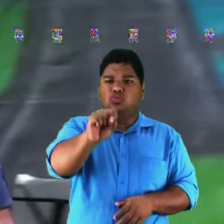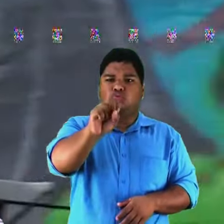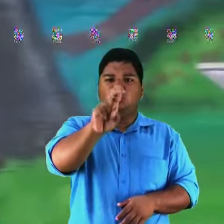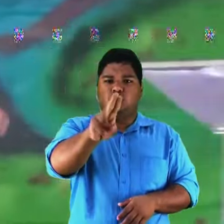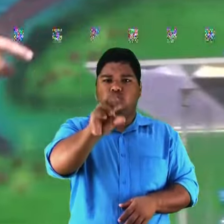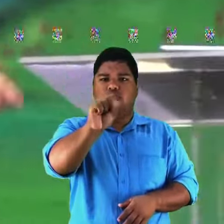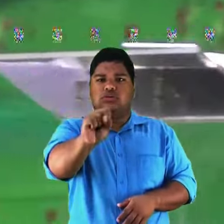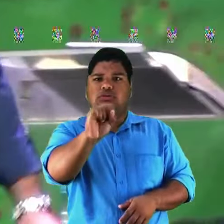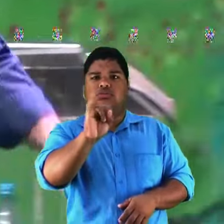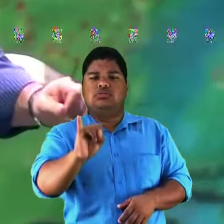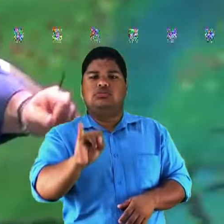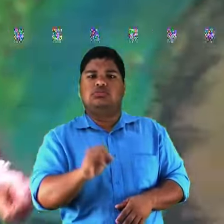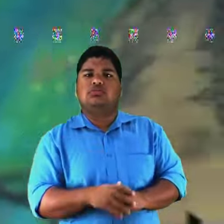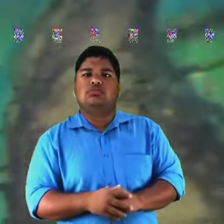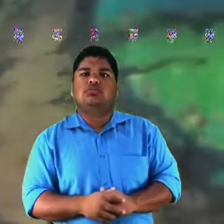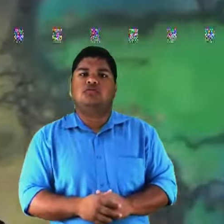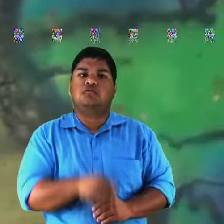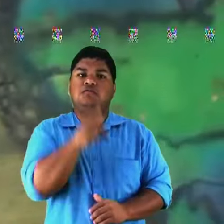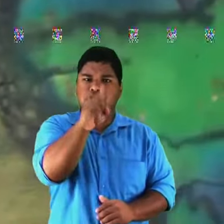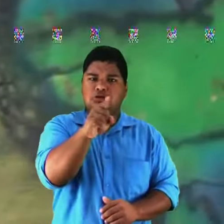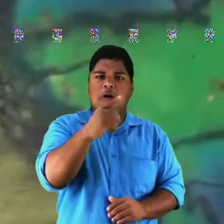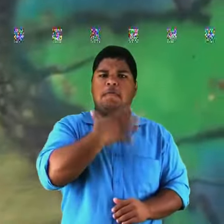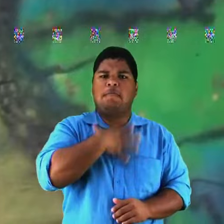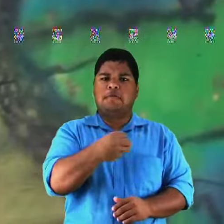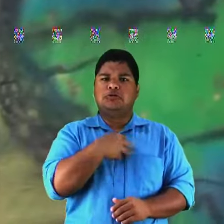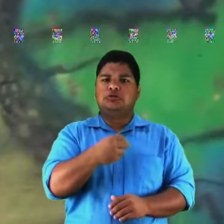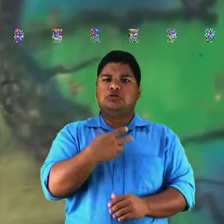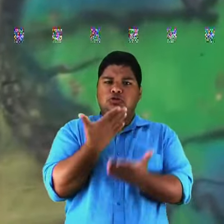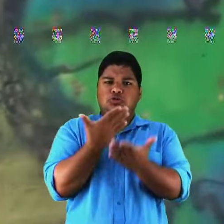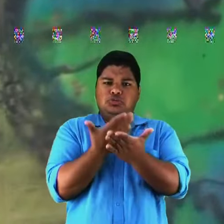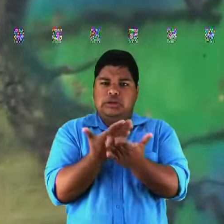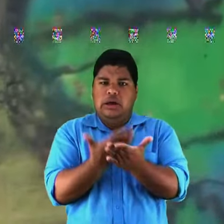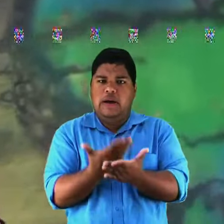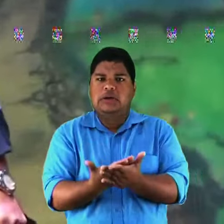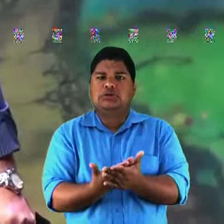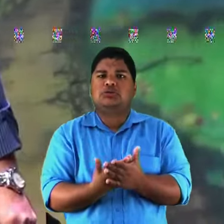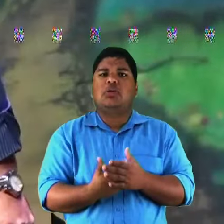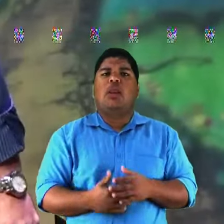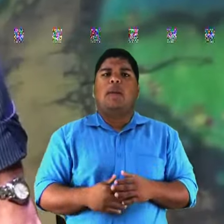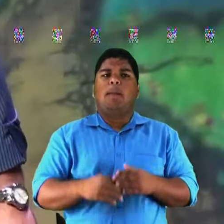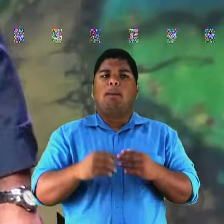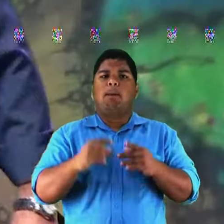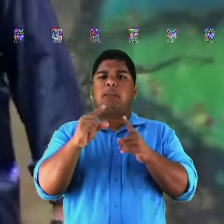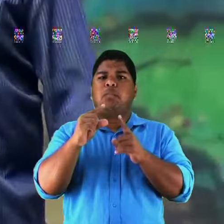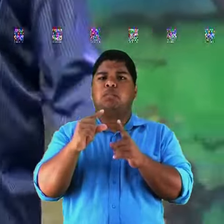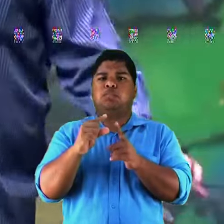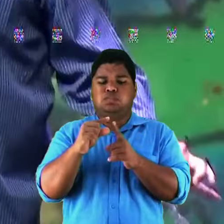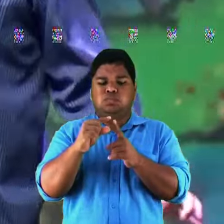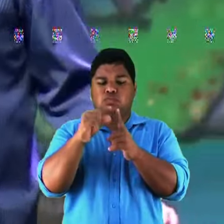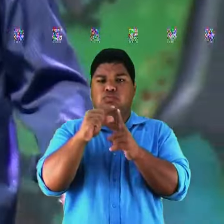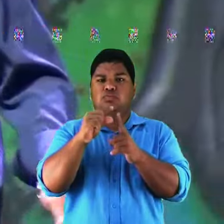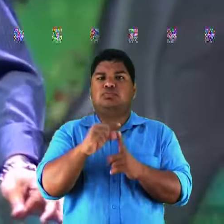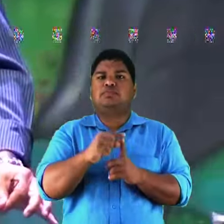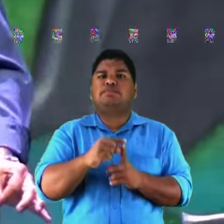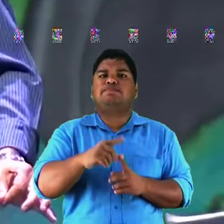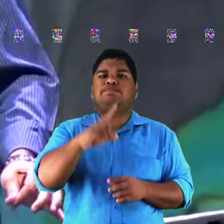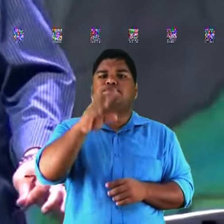político, seu filho vai estudar em escola pública. Não era legal? Para sentir o que nós sentimos na